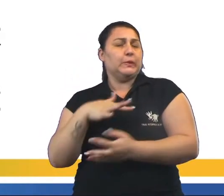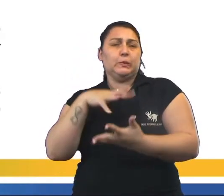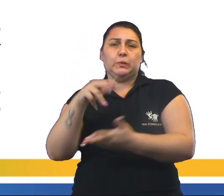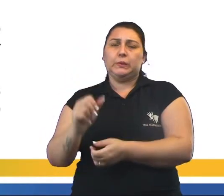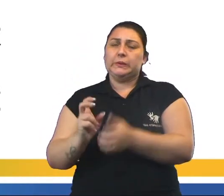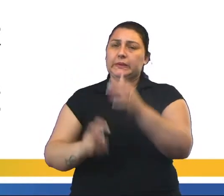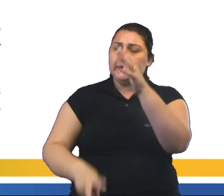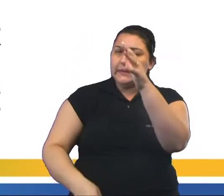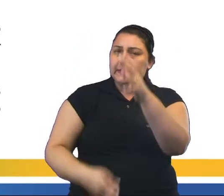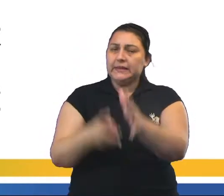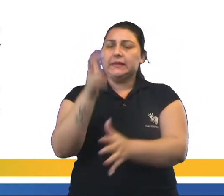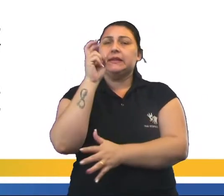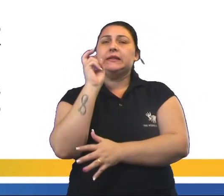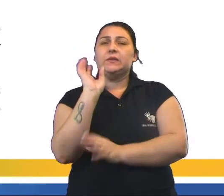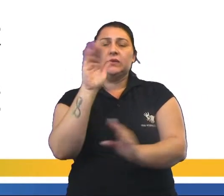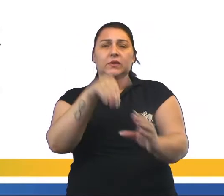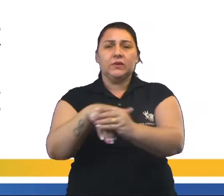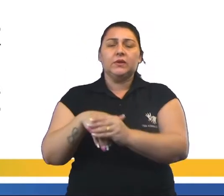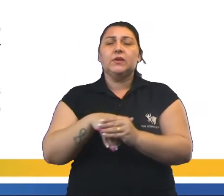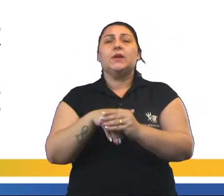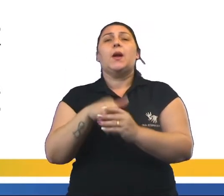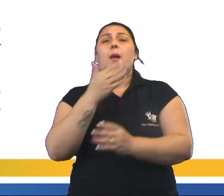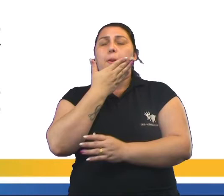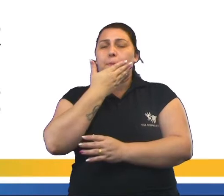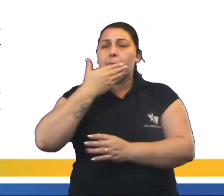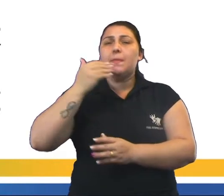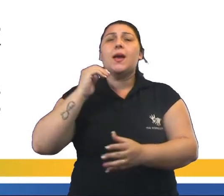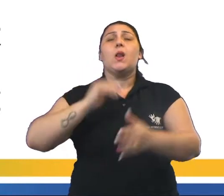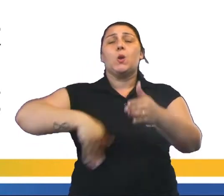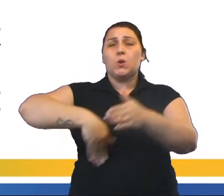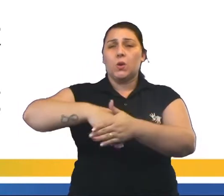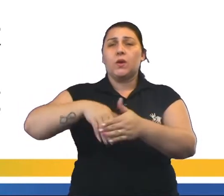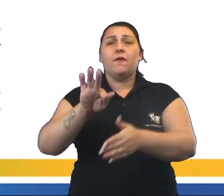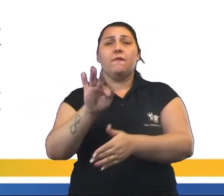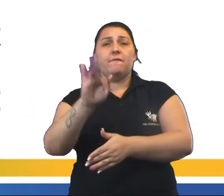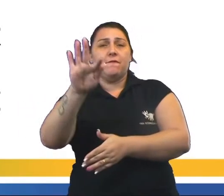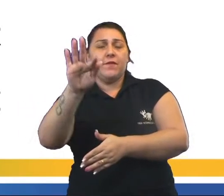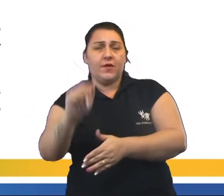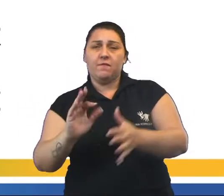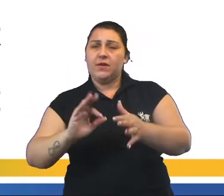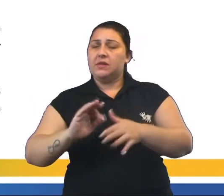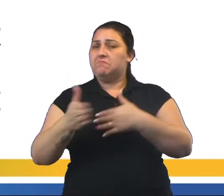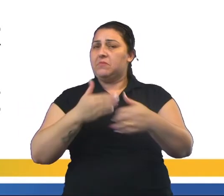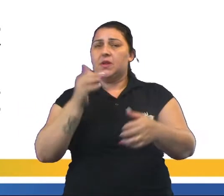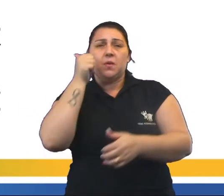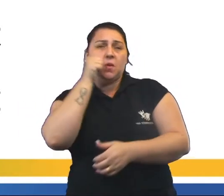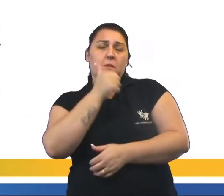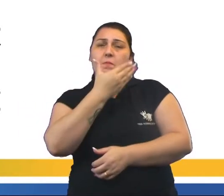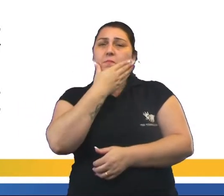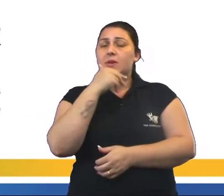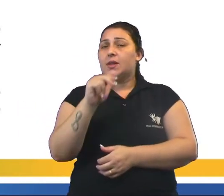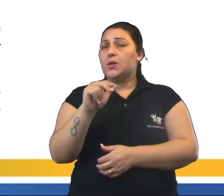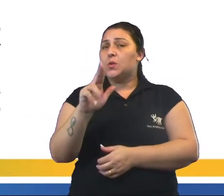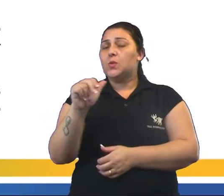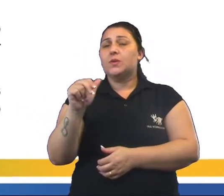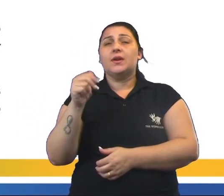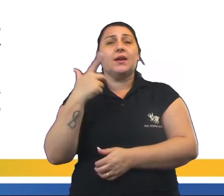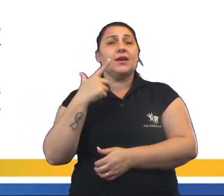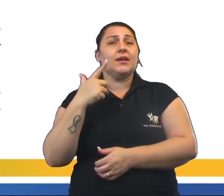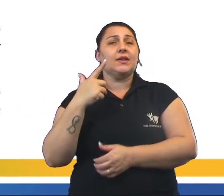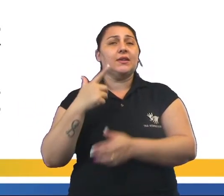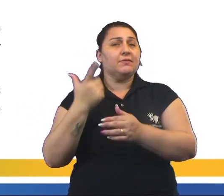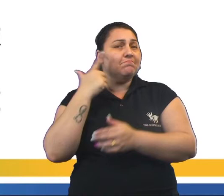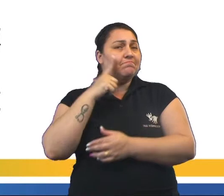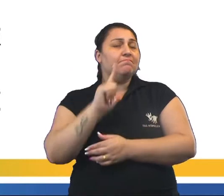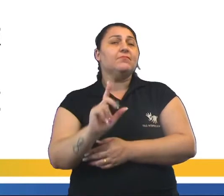ganhou 5 vezes a eleição de melhor jogador da FIFA? Independente de ser homem ou ser mulher, ninguém ganhou a quina